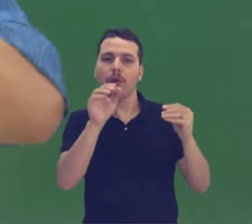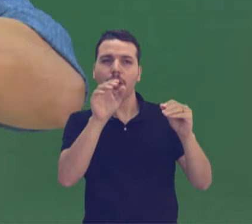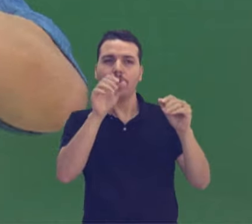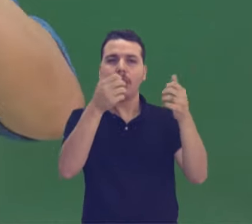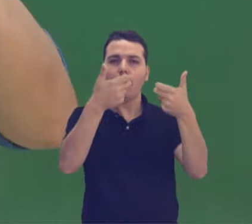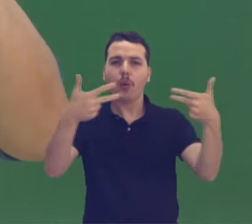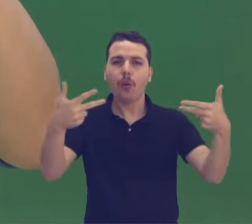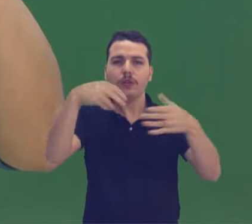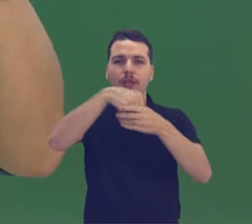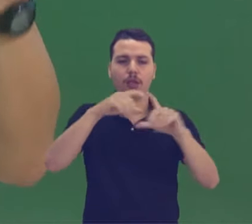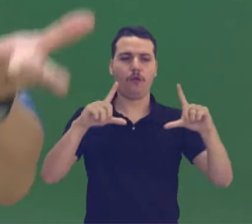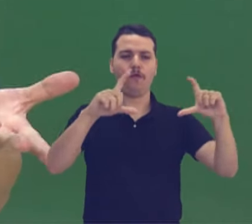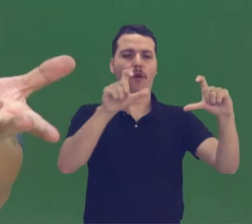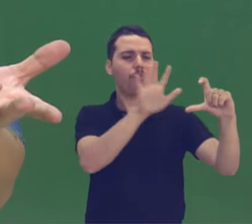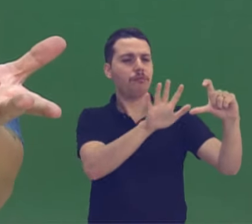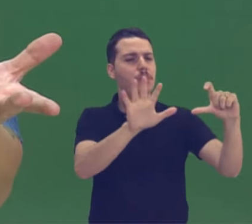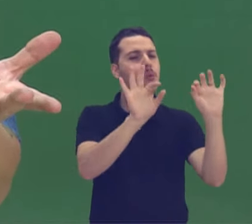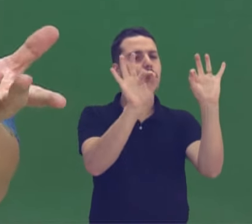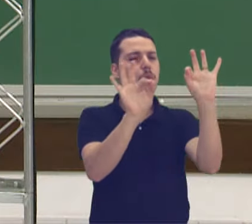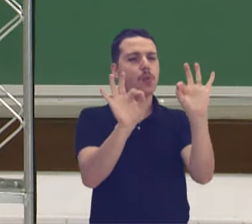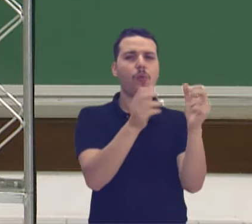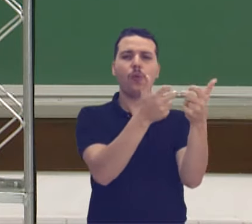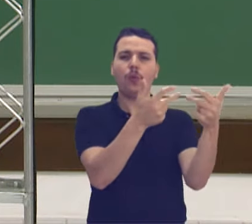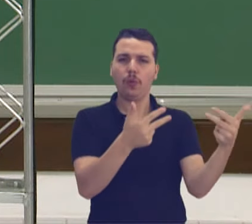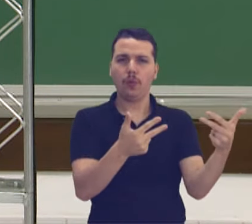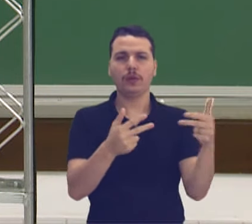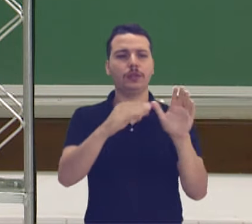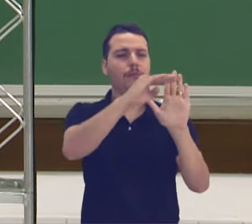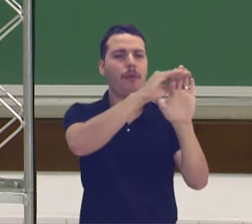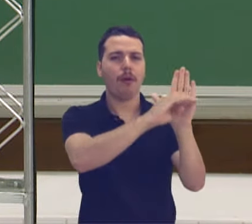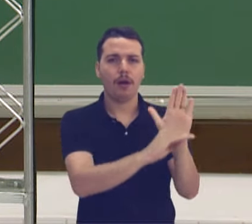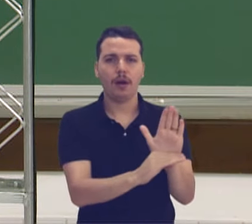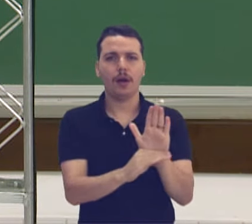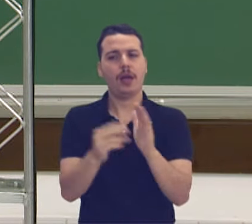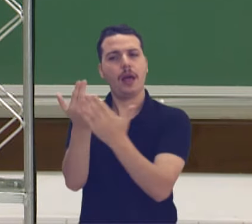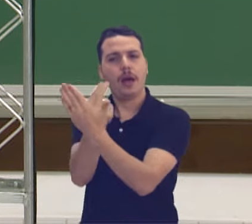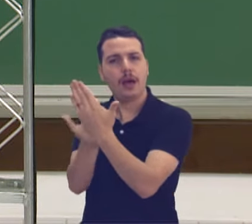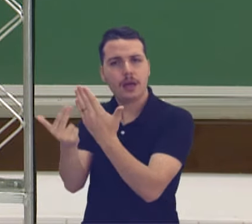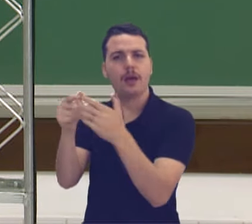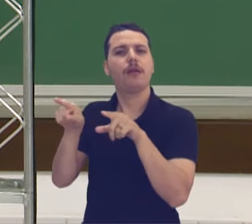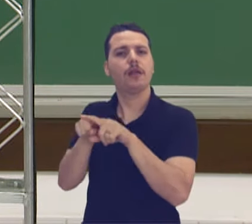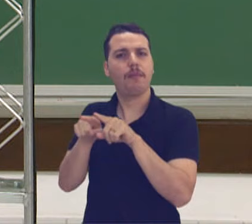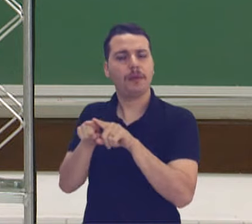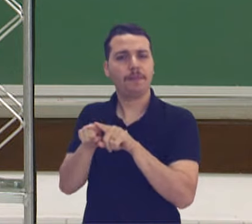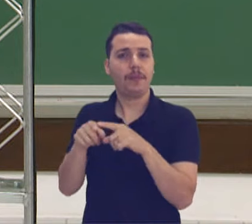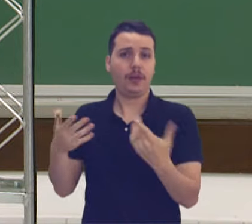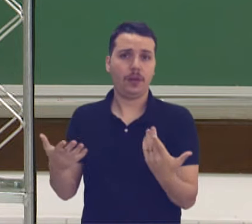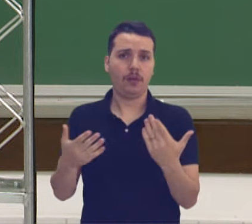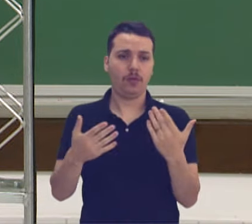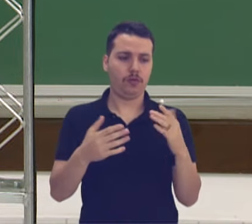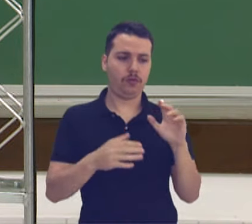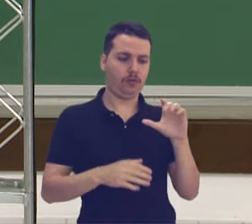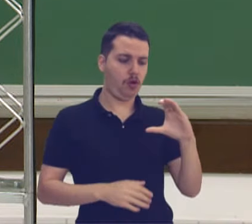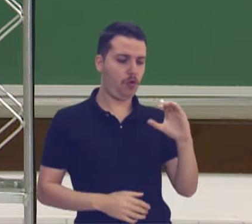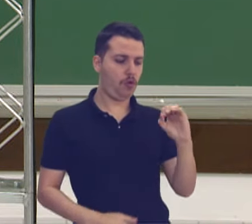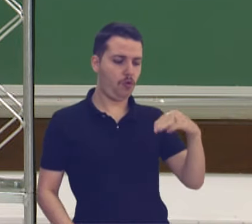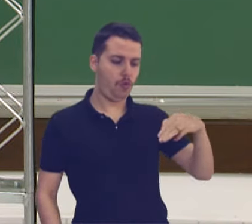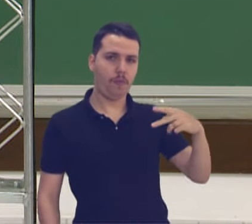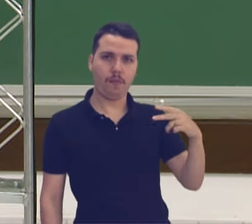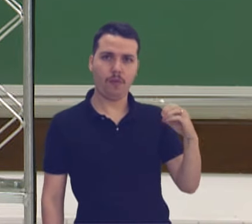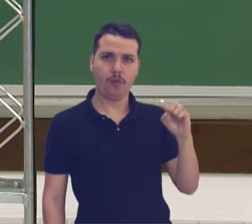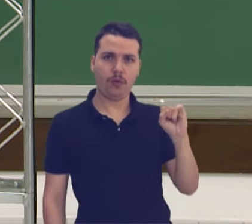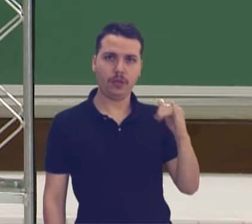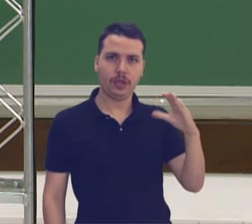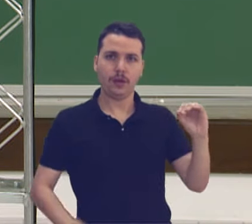na fotografia funciona assim no desenho também funciona assim certo e como o nome já diz a composição ela tem vários